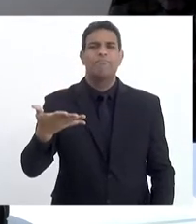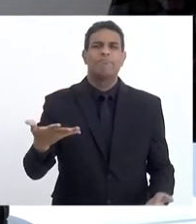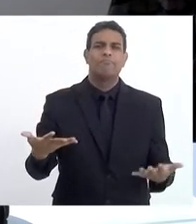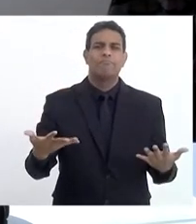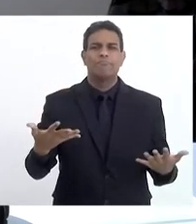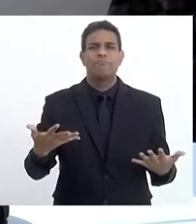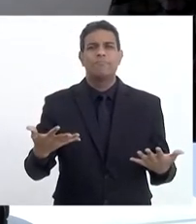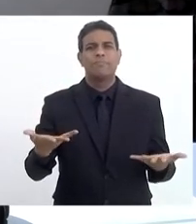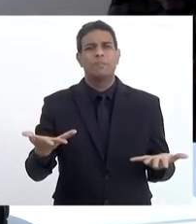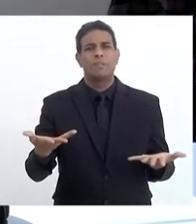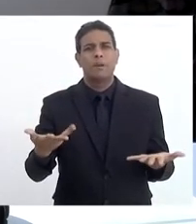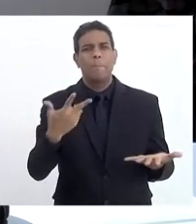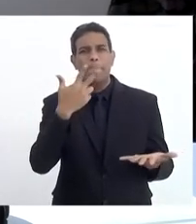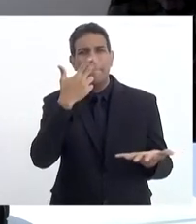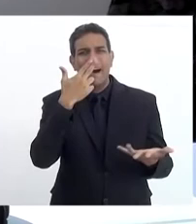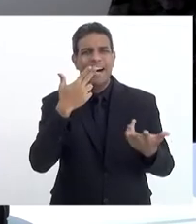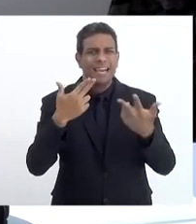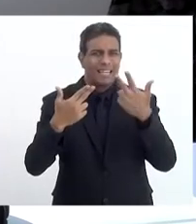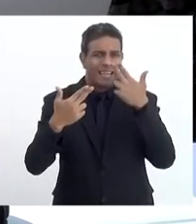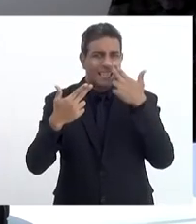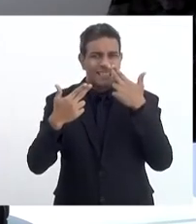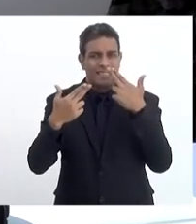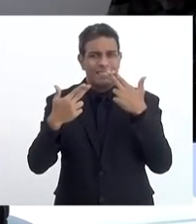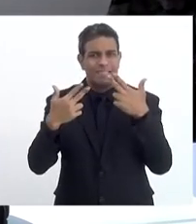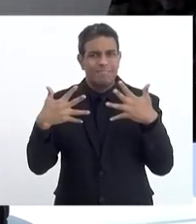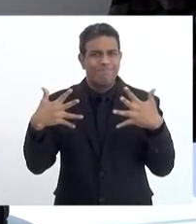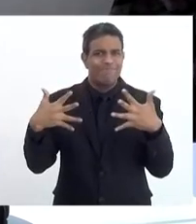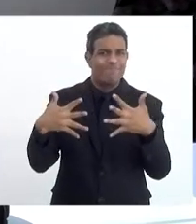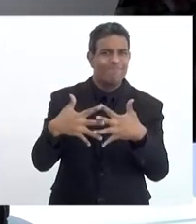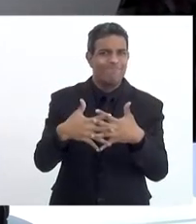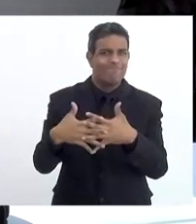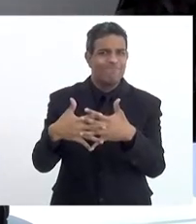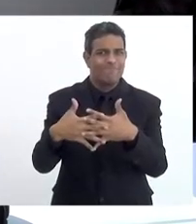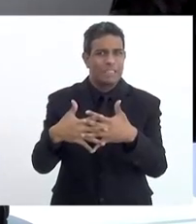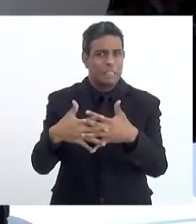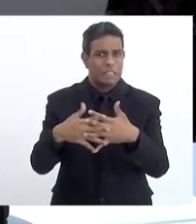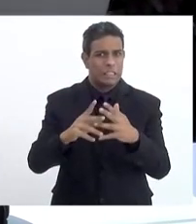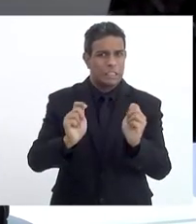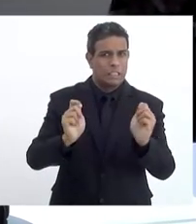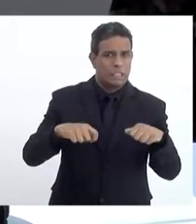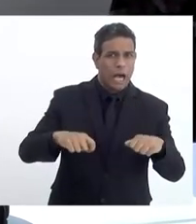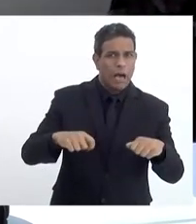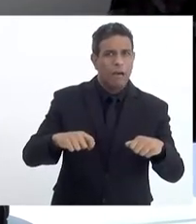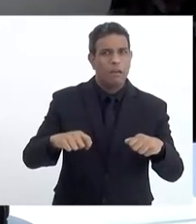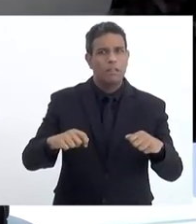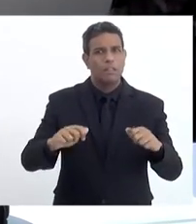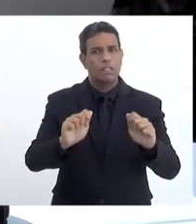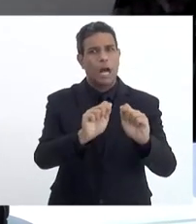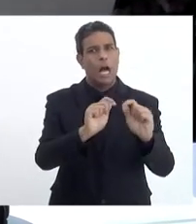se miscuindo aí numa área que não sei se é da nossa competência.